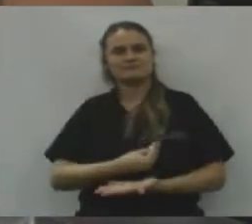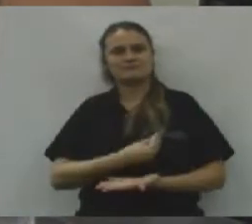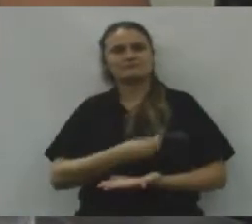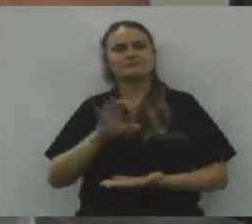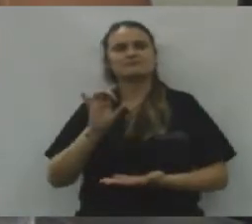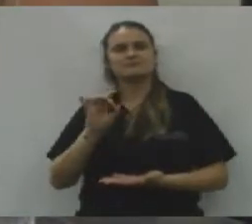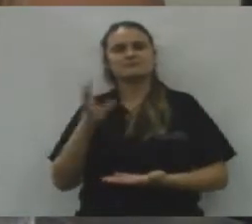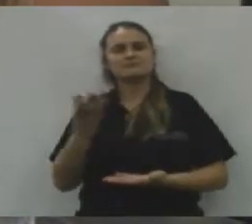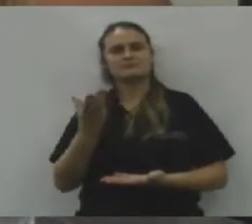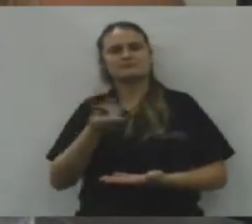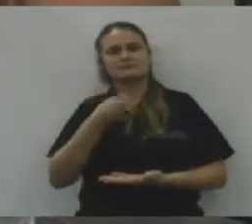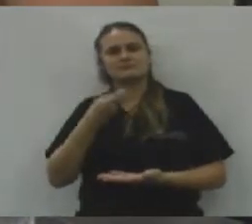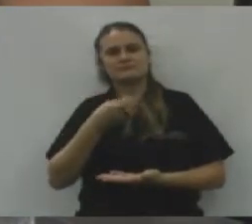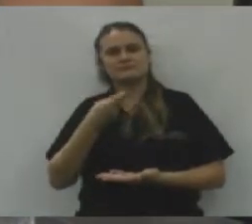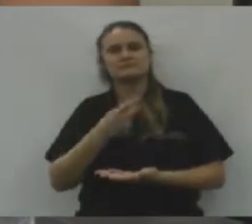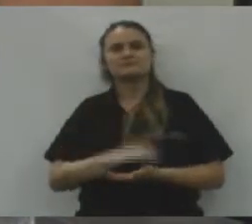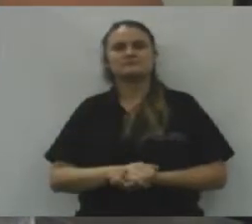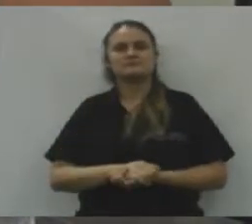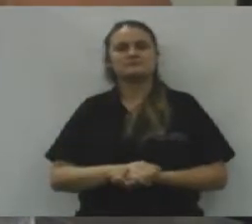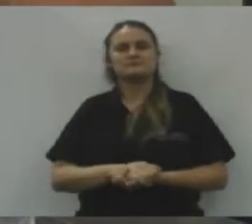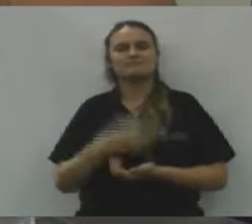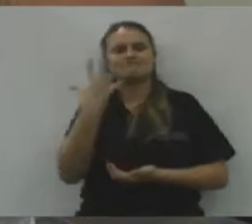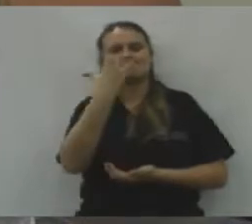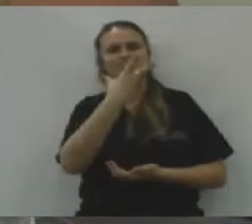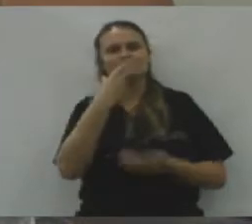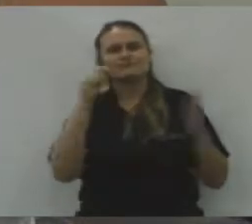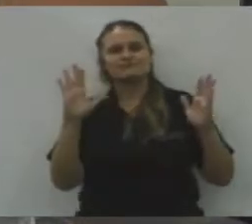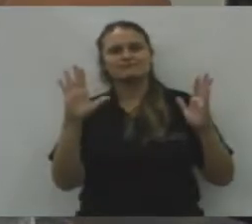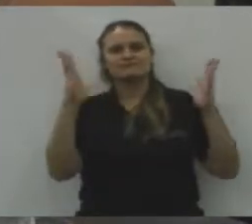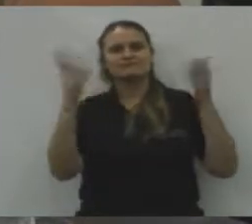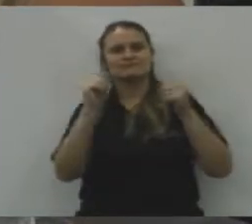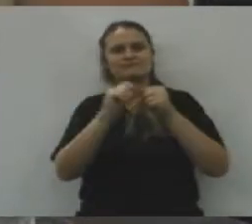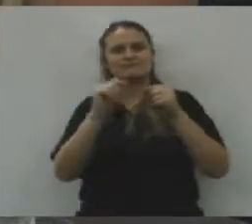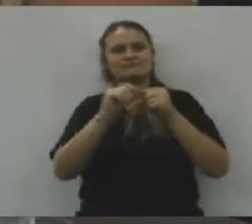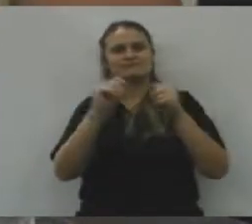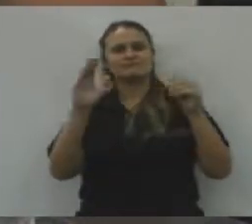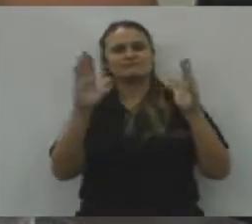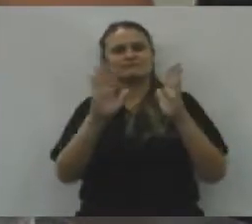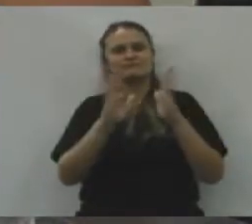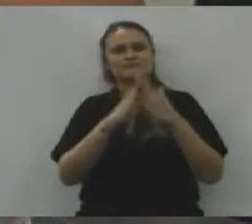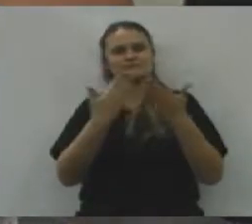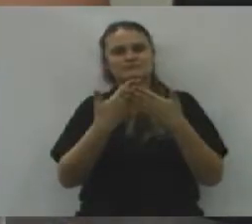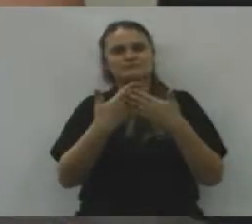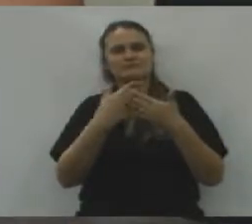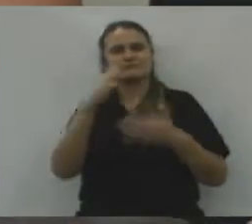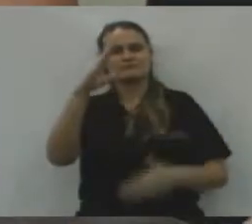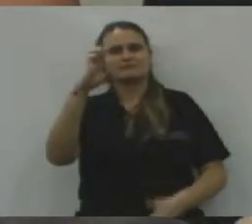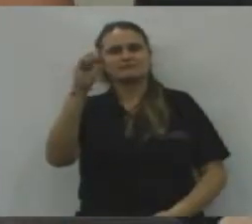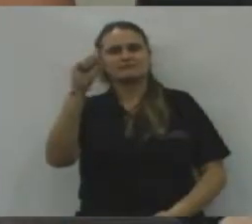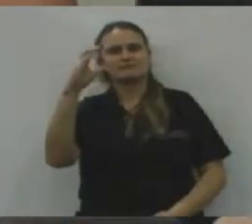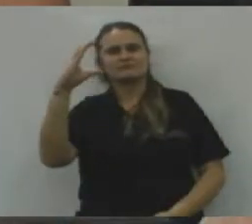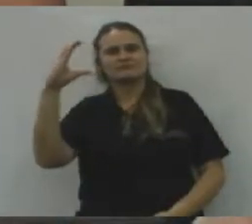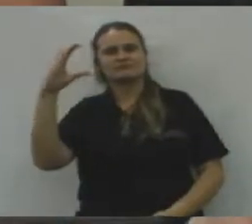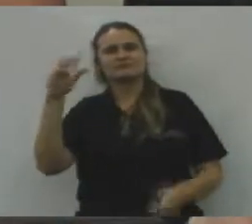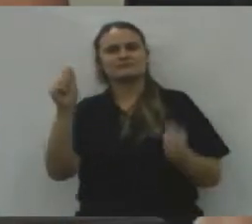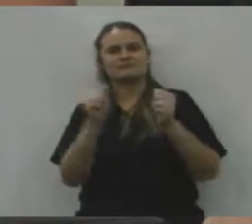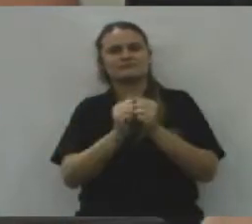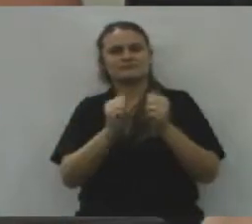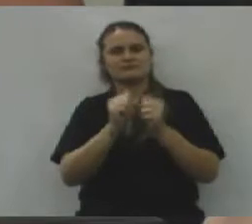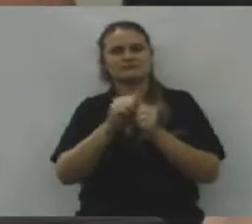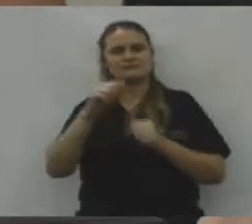quero falar da bonita festa que foi feita no Colégio São Cristóvão, junto com o chefe da Casa